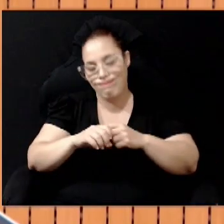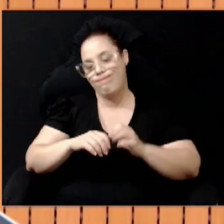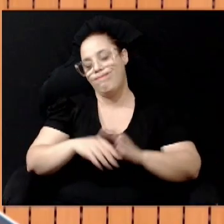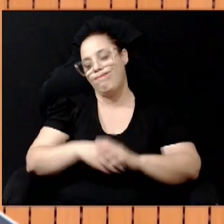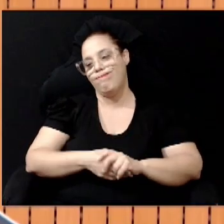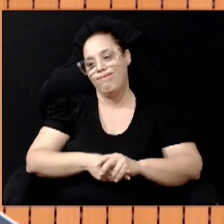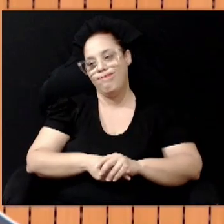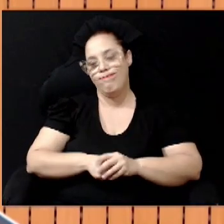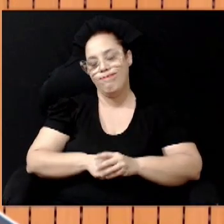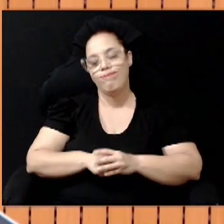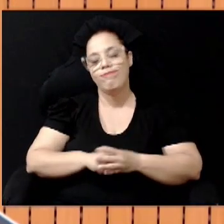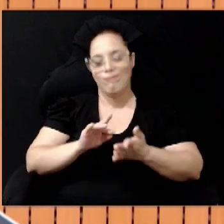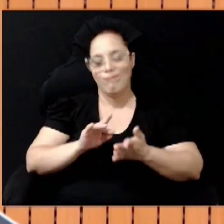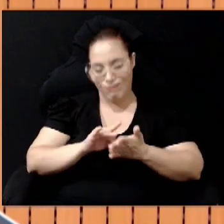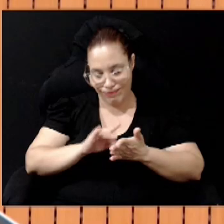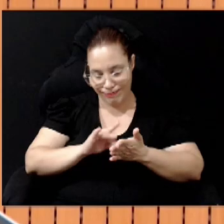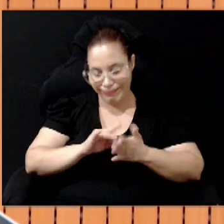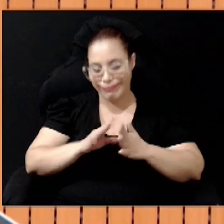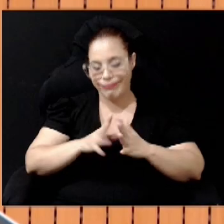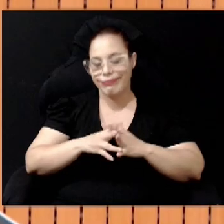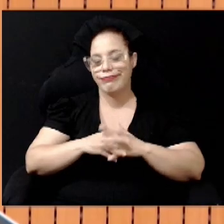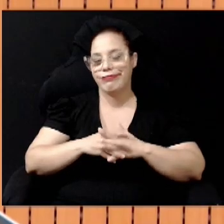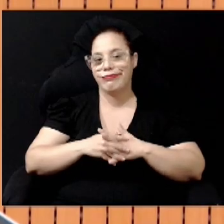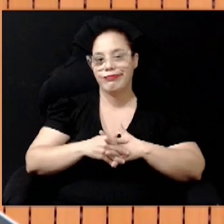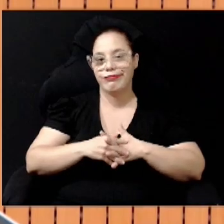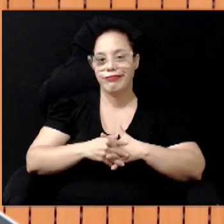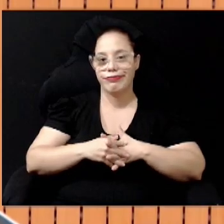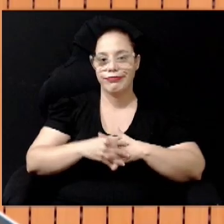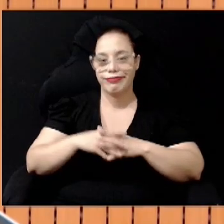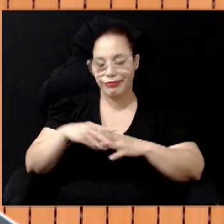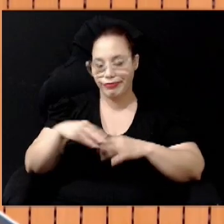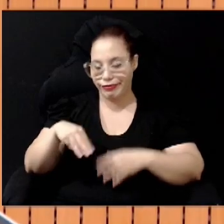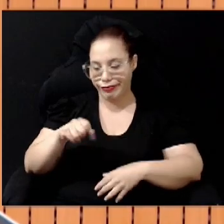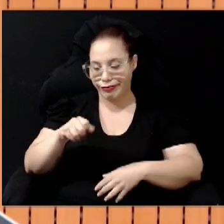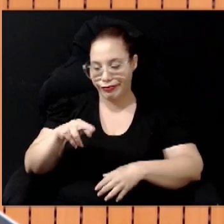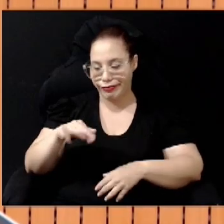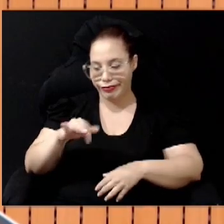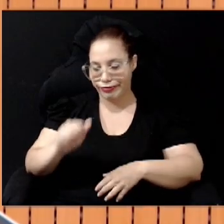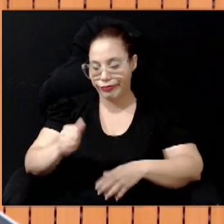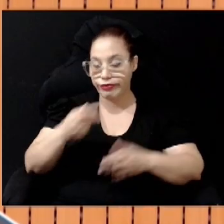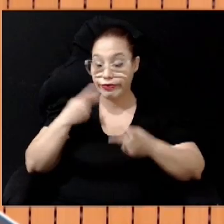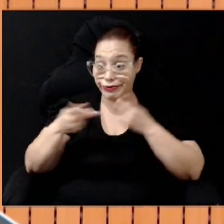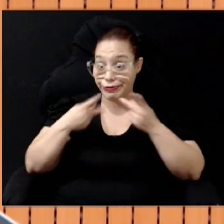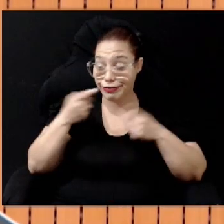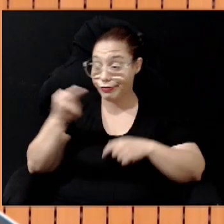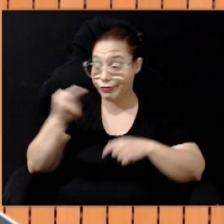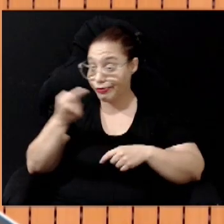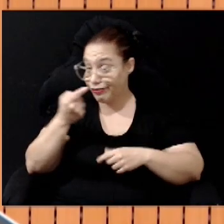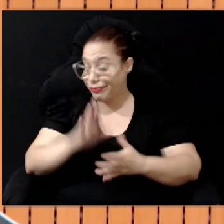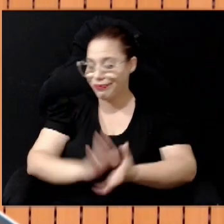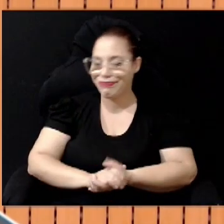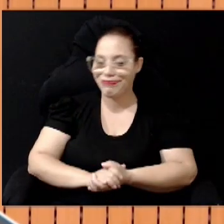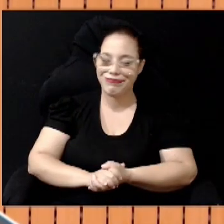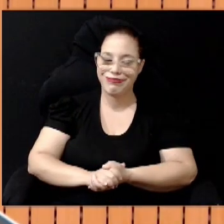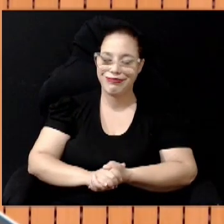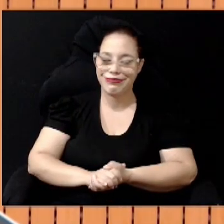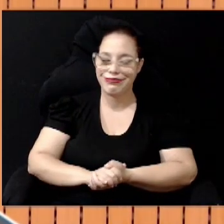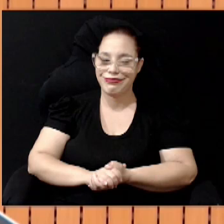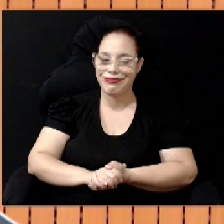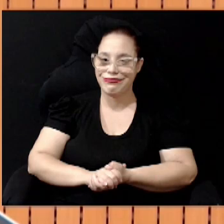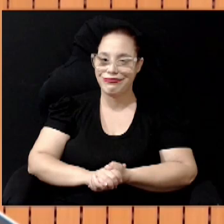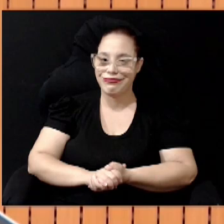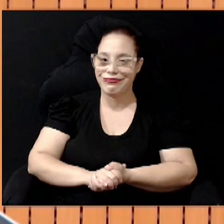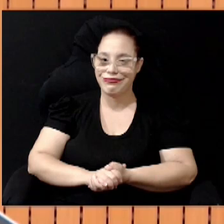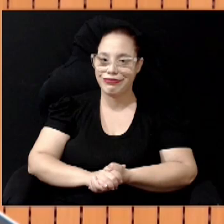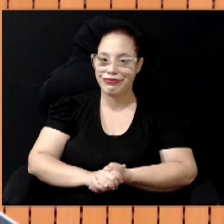dificuldade. Maiara, né? Como a Maiara falou. E o lado